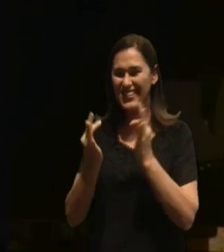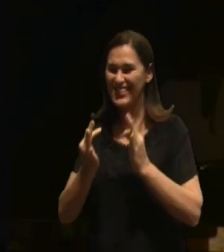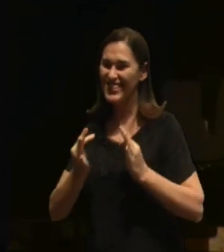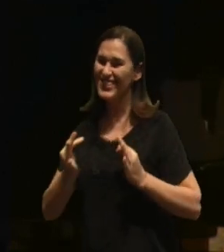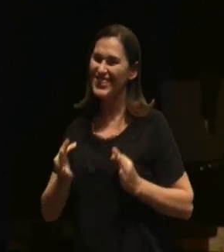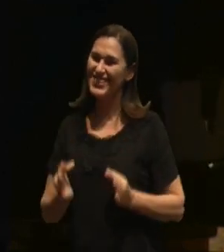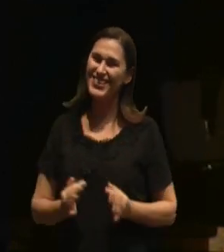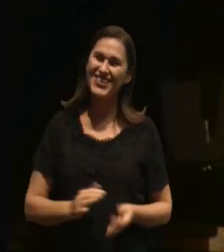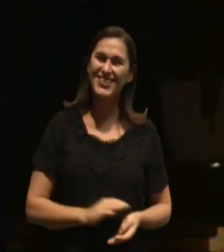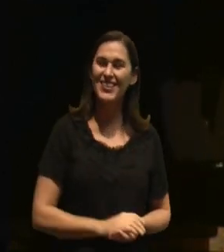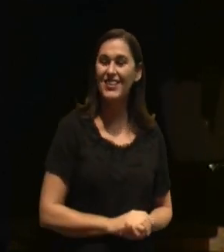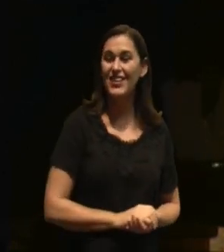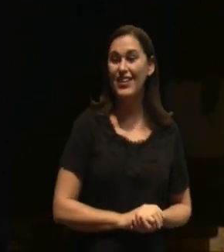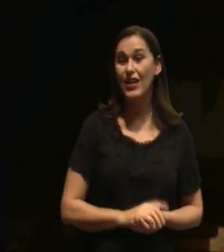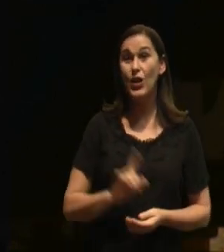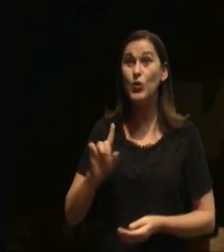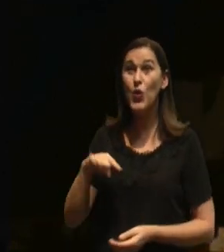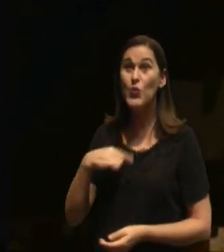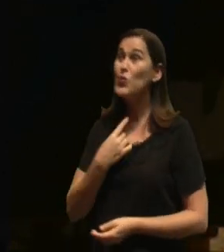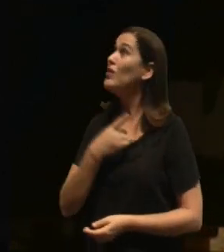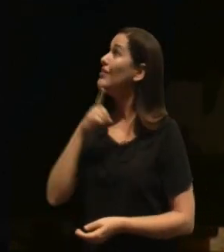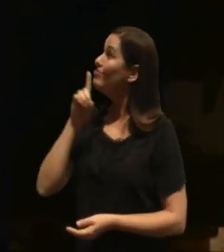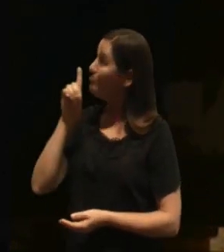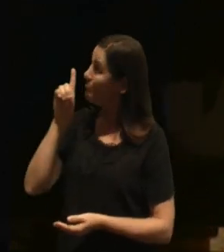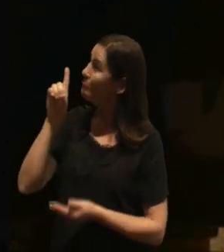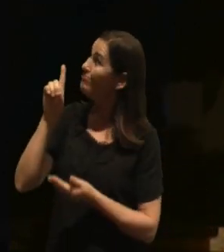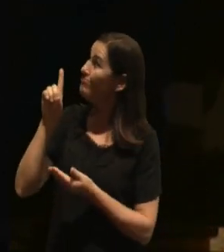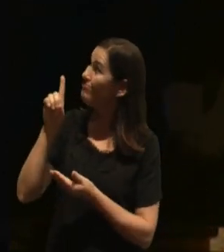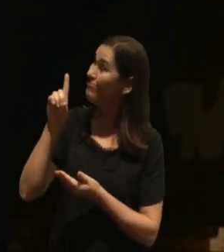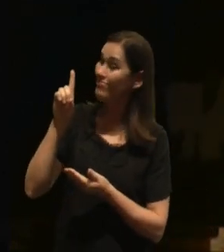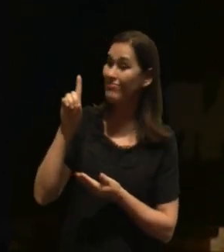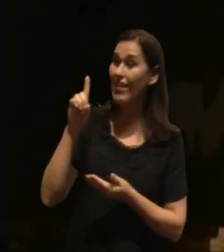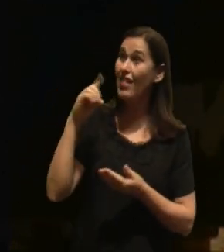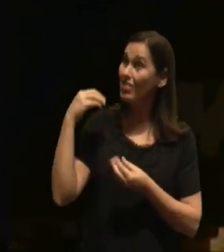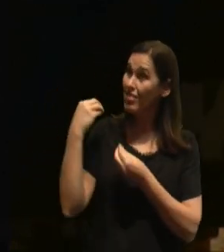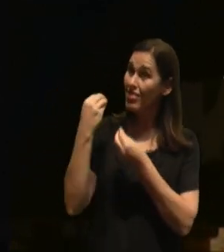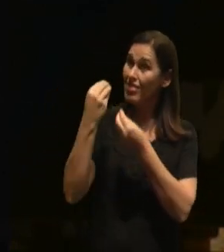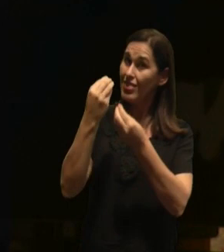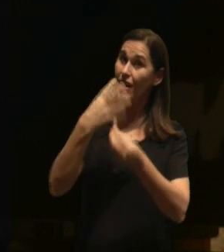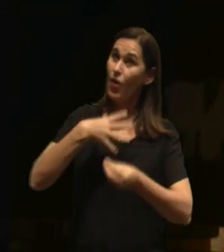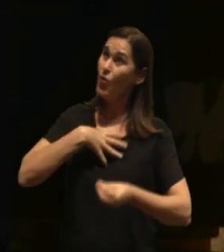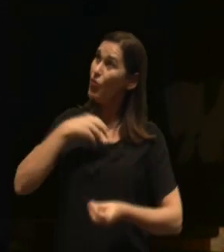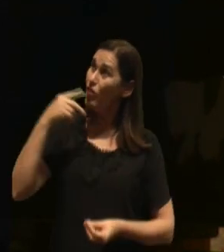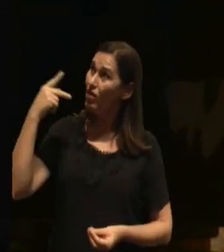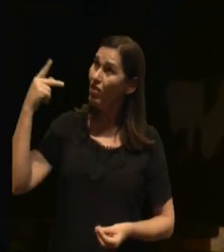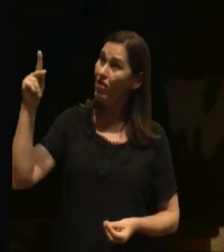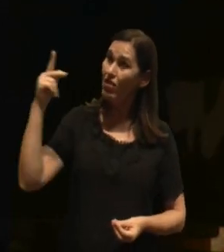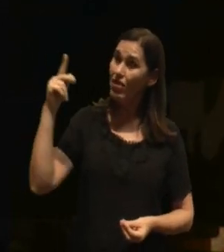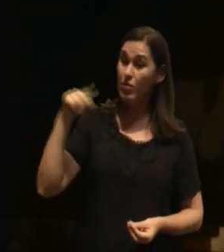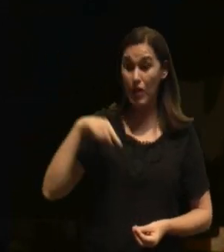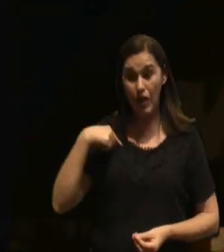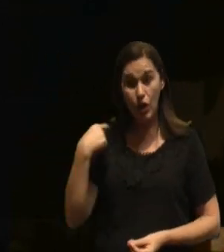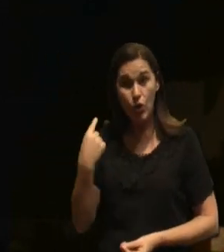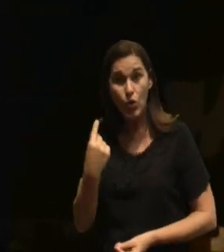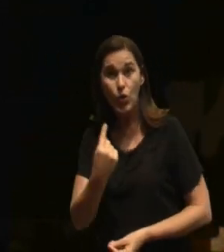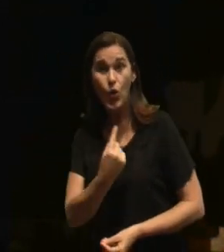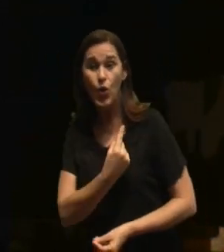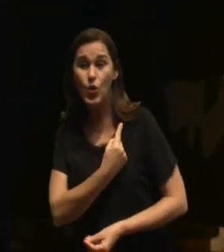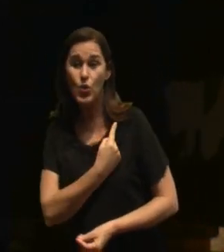feliz. Nosso Deus deu seu Filho pra que nós